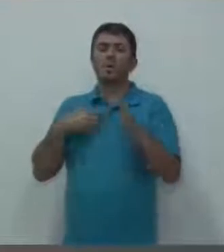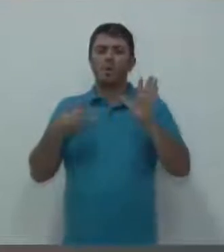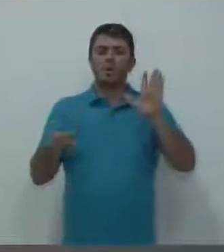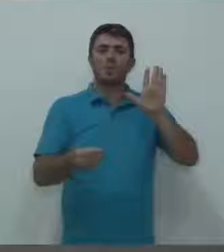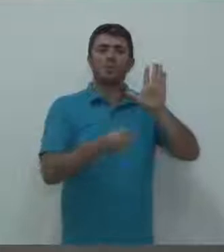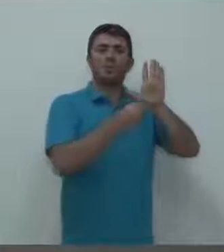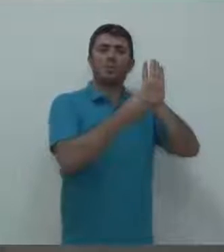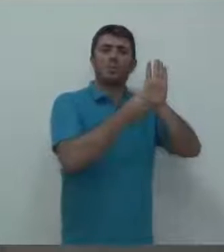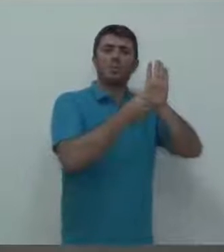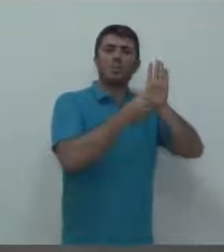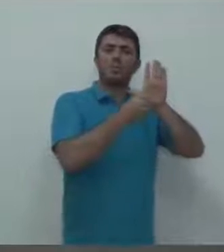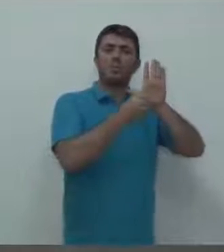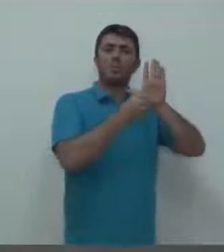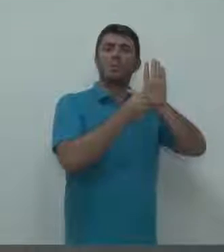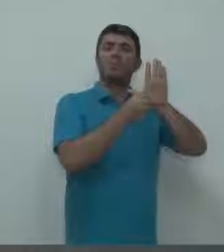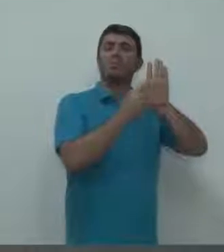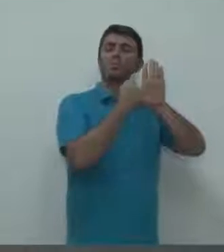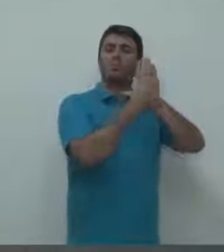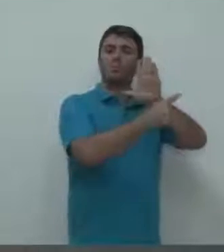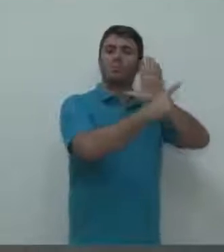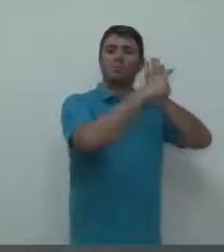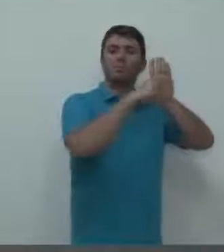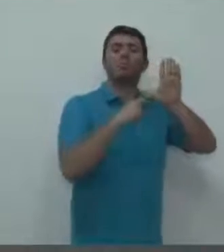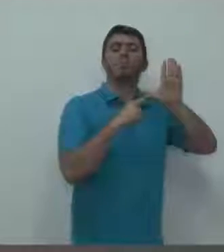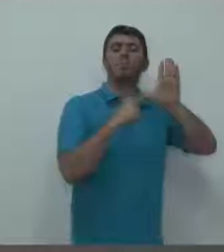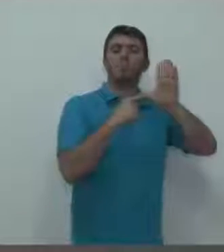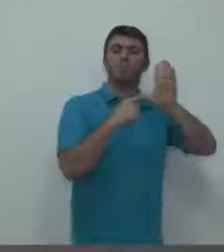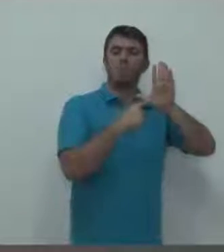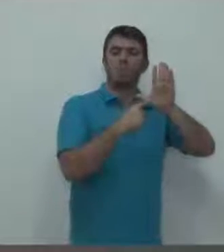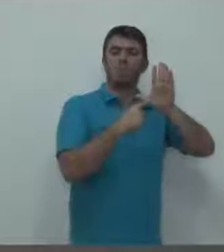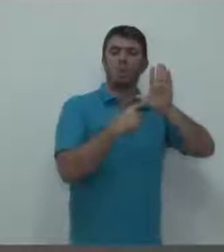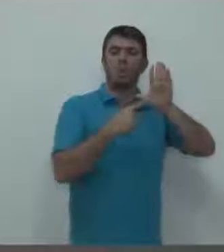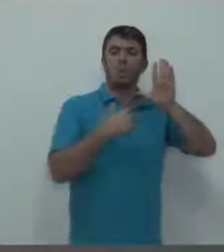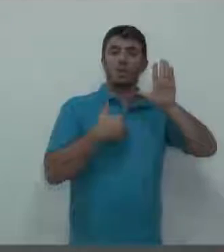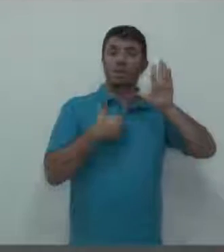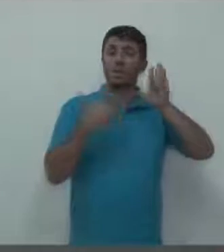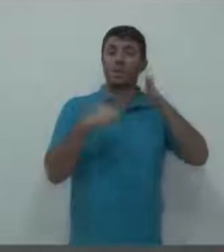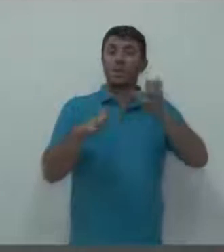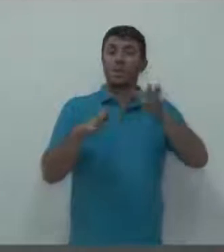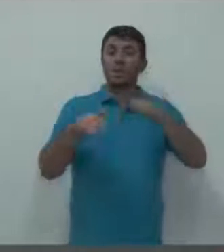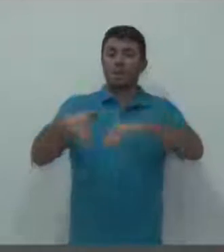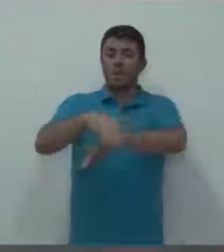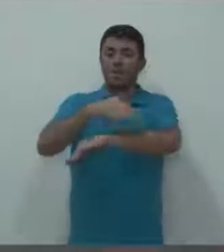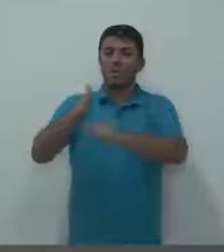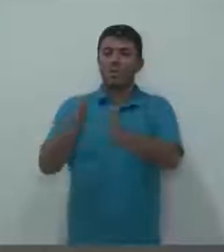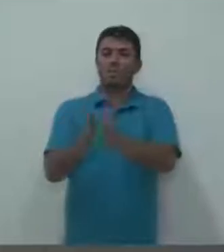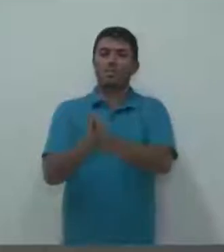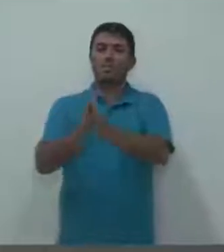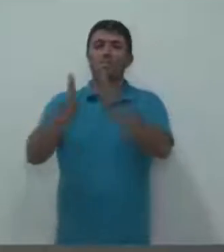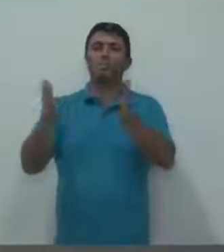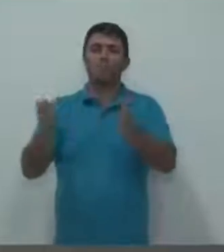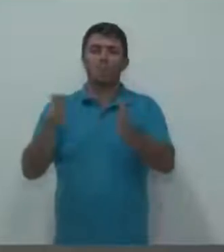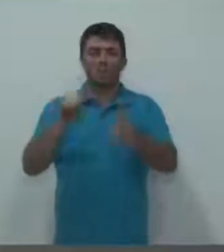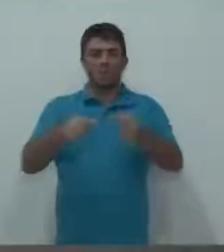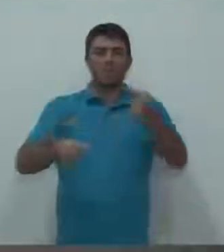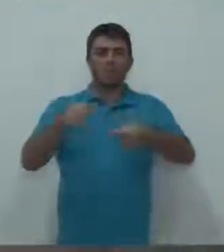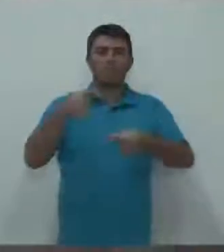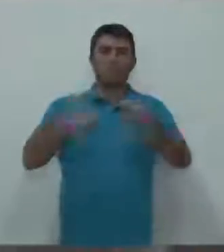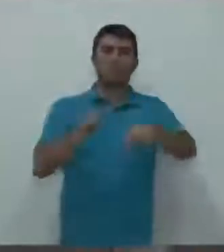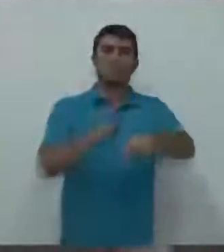uma emenda supressiva. Então, para que fique claro, a nossa ideia é que não duplique a Franco Soares. Essa é a discussão no momento, é isso.